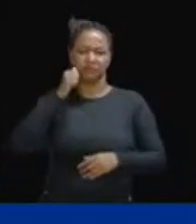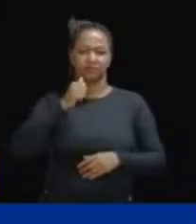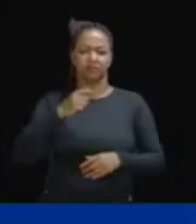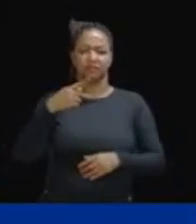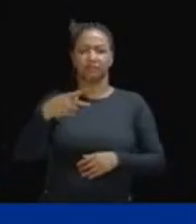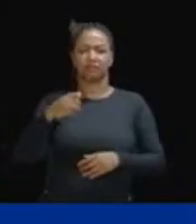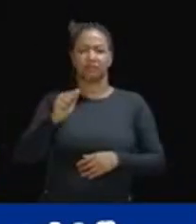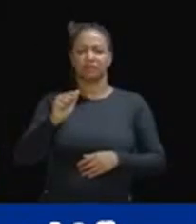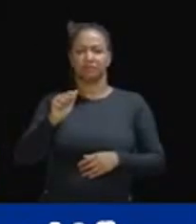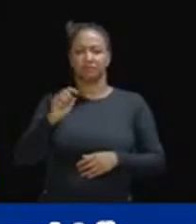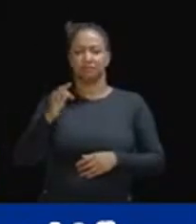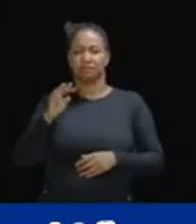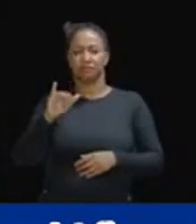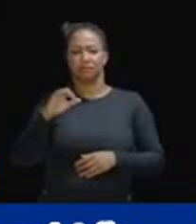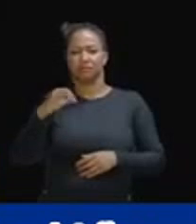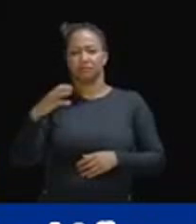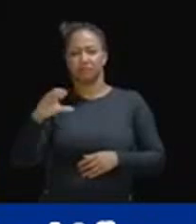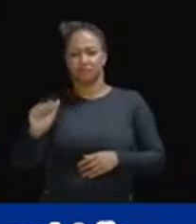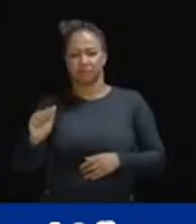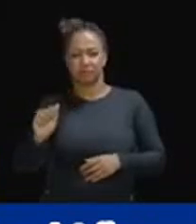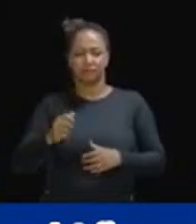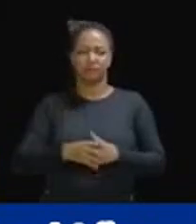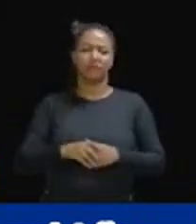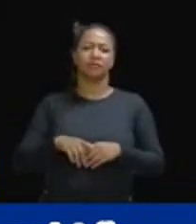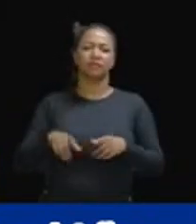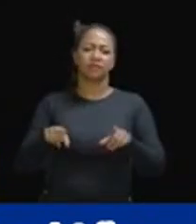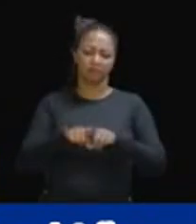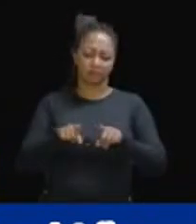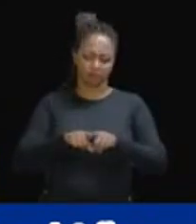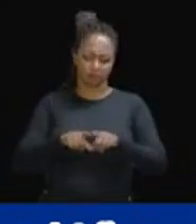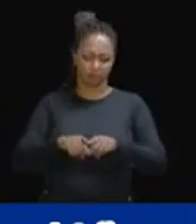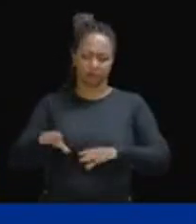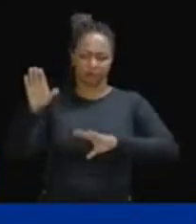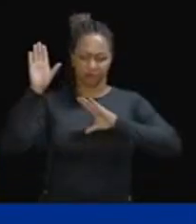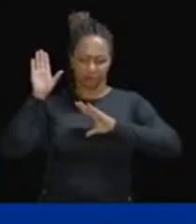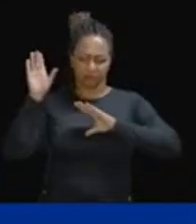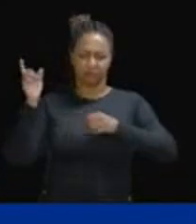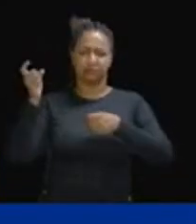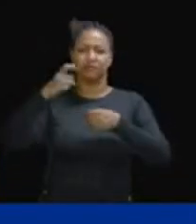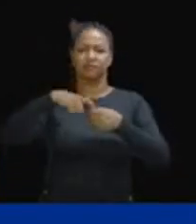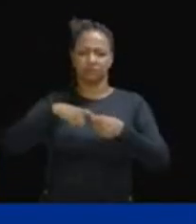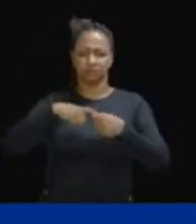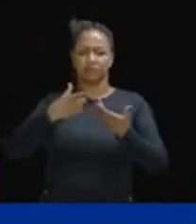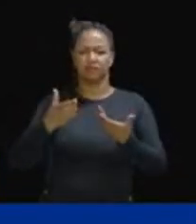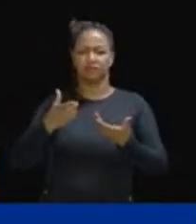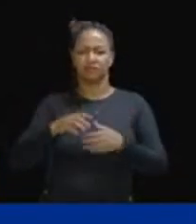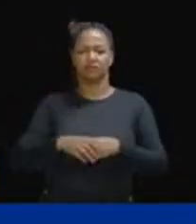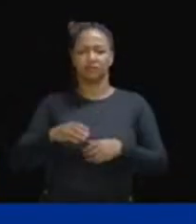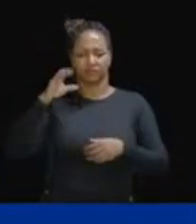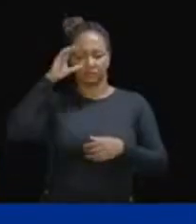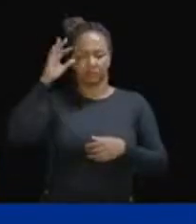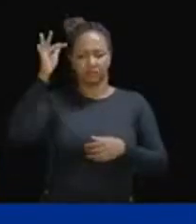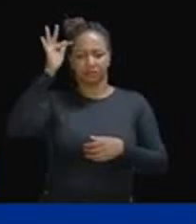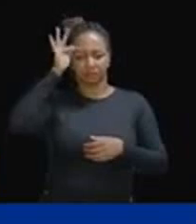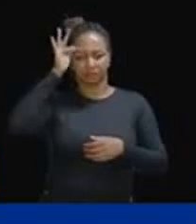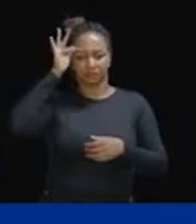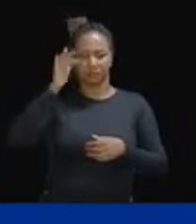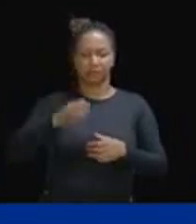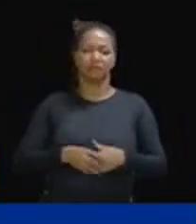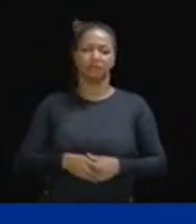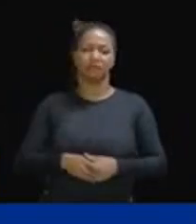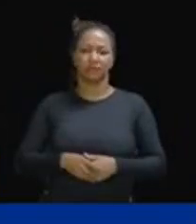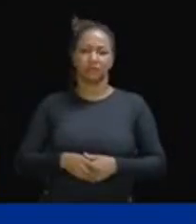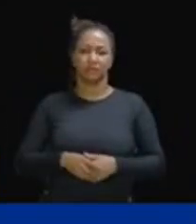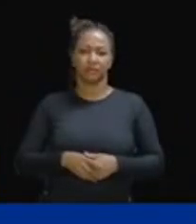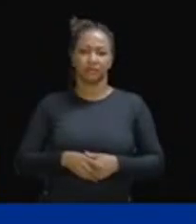seria de responsabilidade da prefeitura ou da gestão, ou até mesmo do candidato à reeleição, que seria o recorrente, o doutor